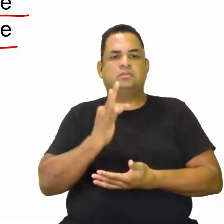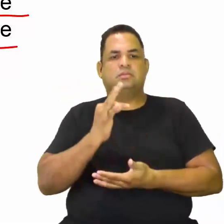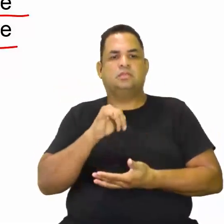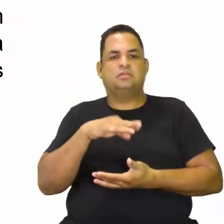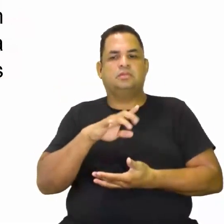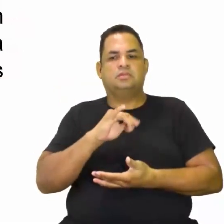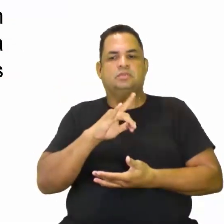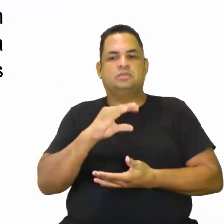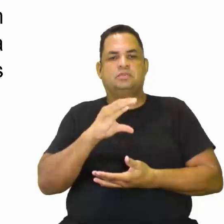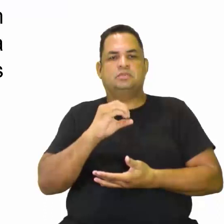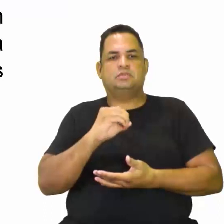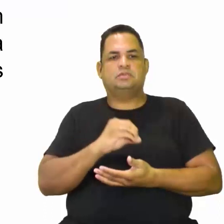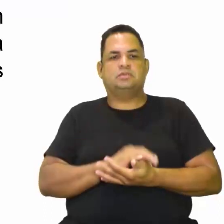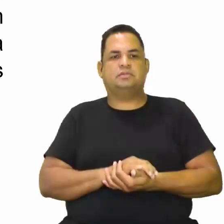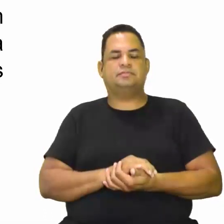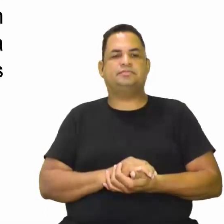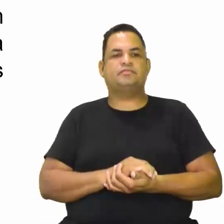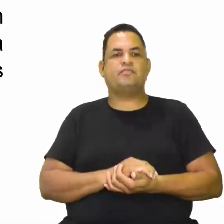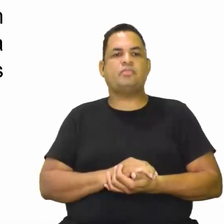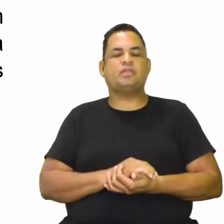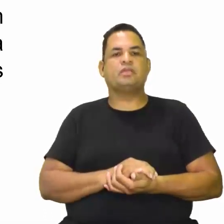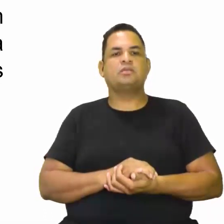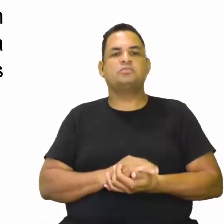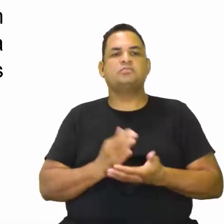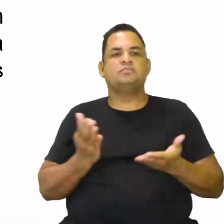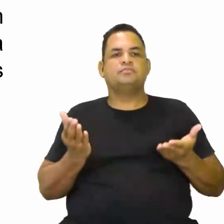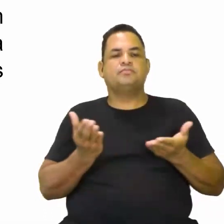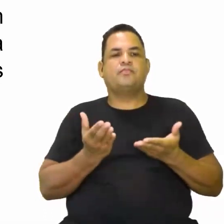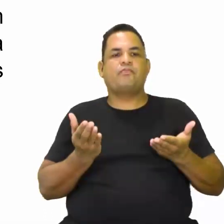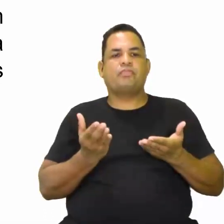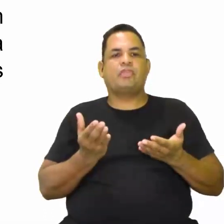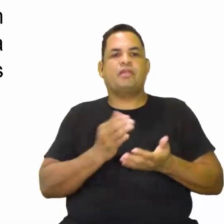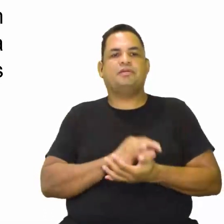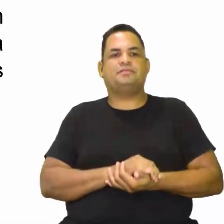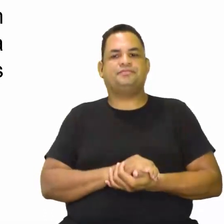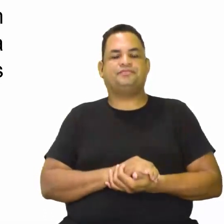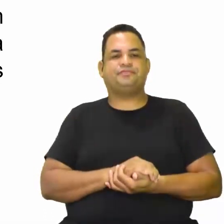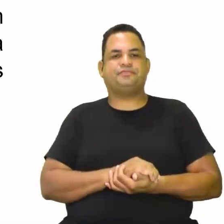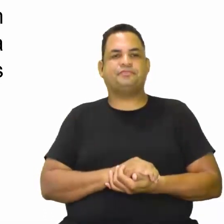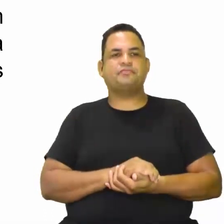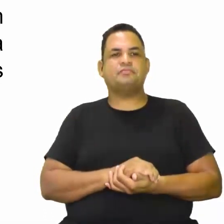tamização. Tudo jóia? Agora, meus caros alunos,